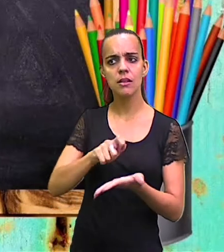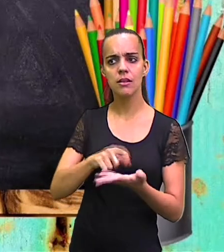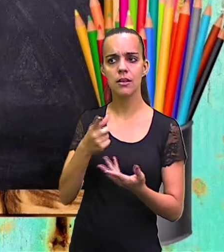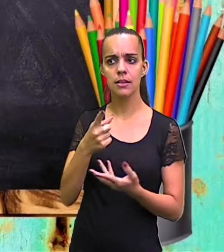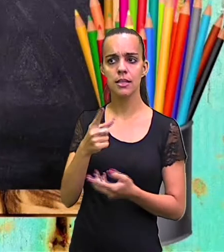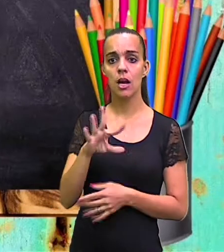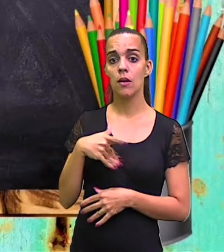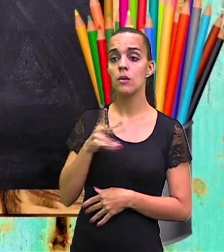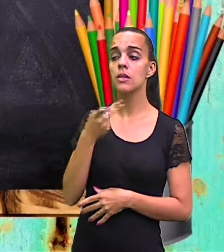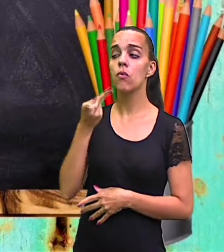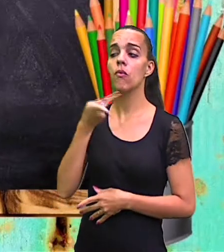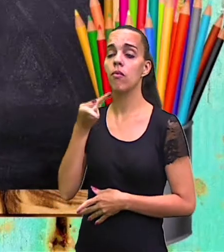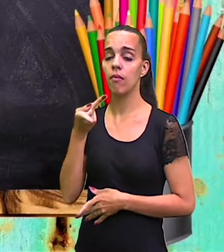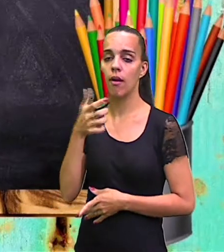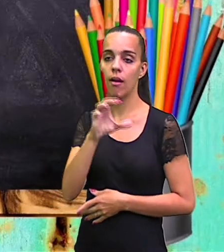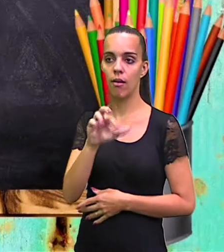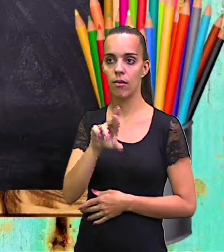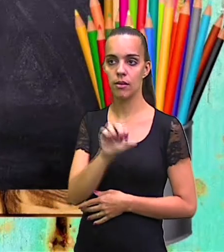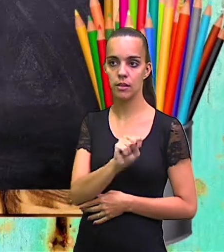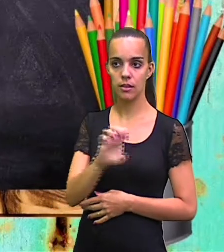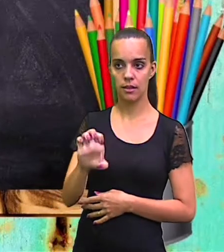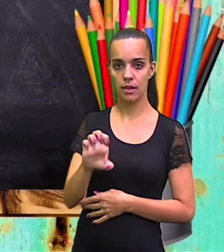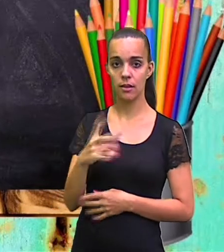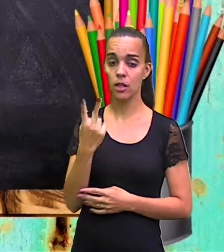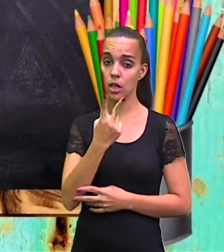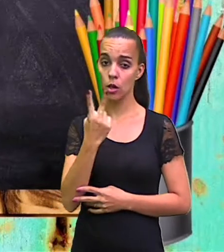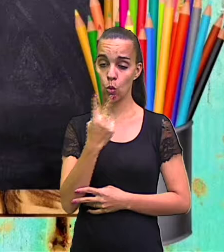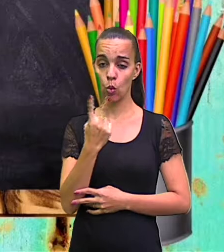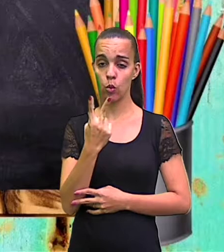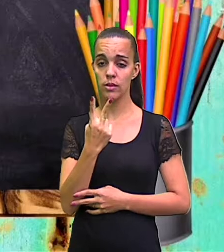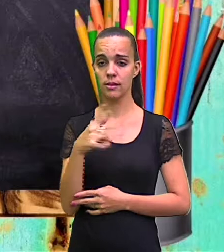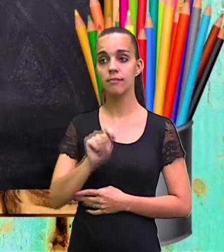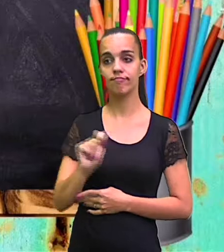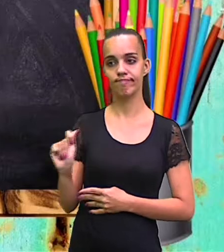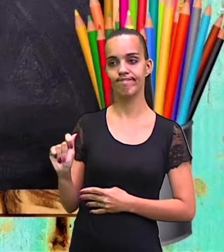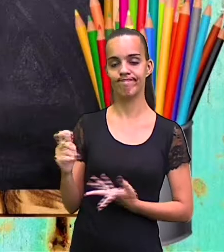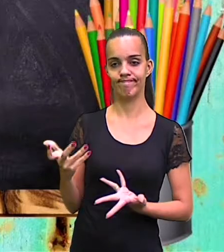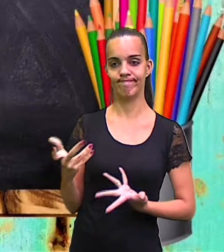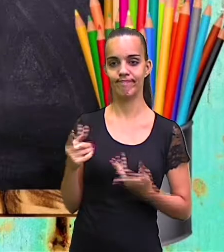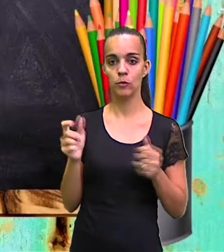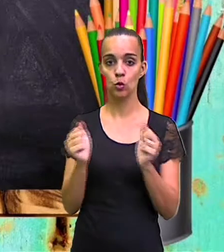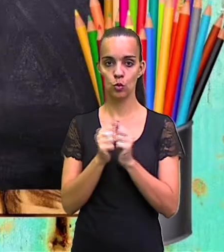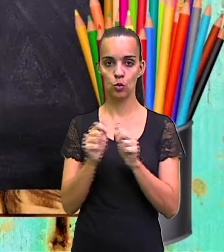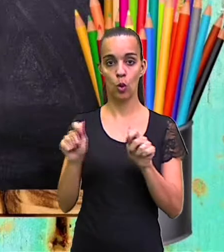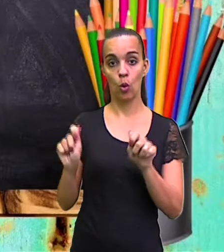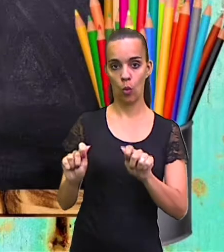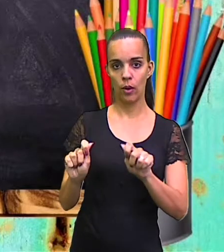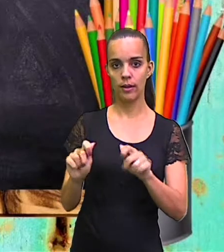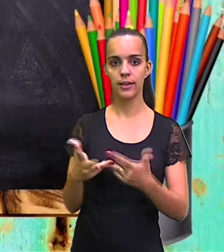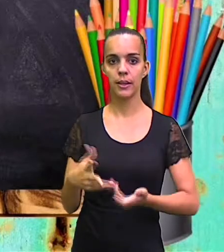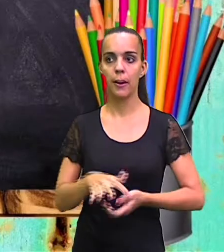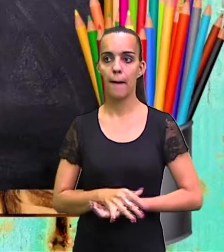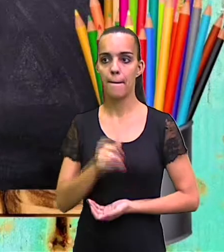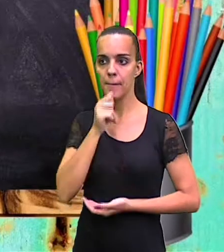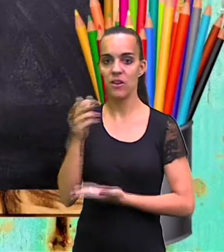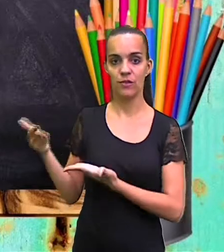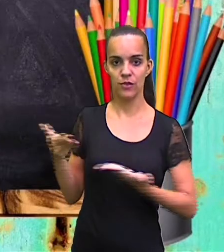houvesse a crase? Ficariam dois As, um do lado do outro. Olha como